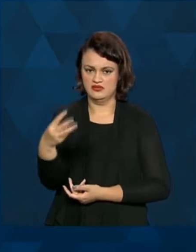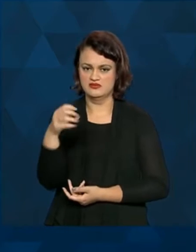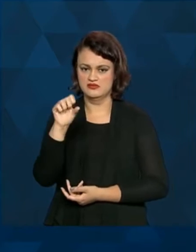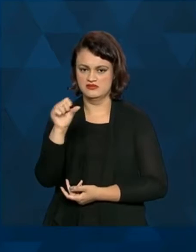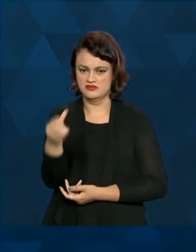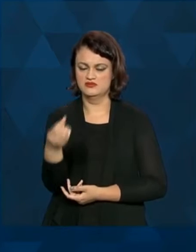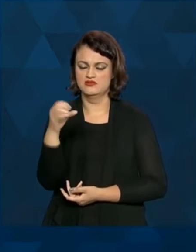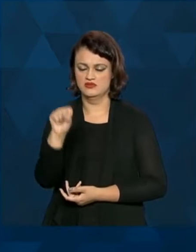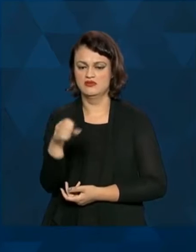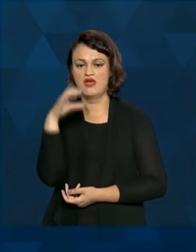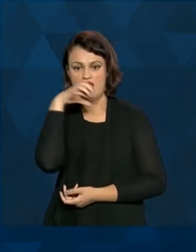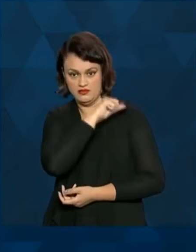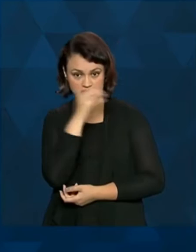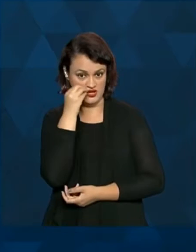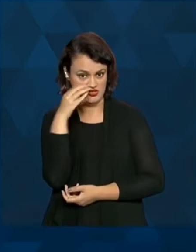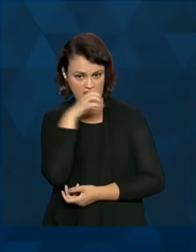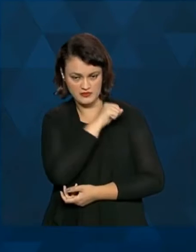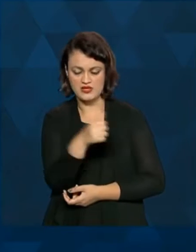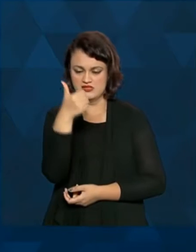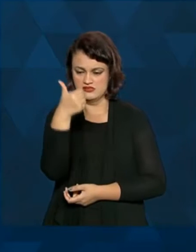493.680 rápidos,